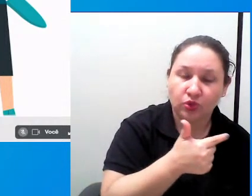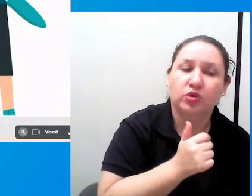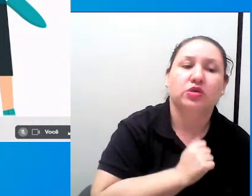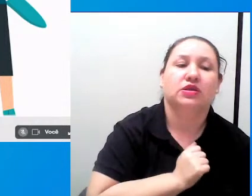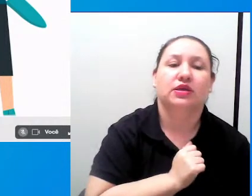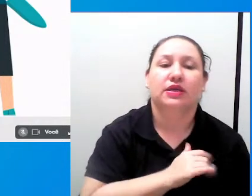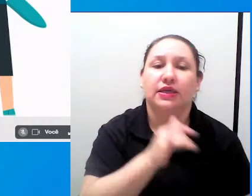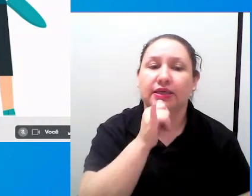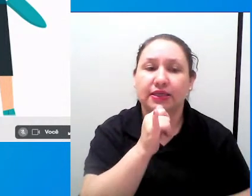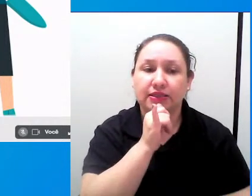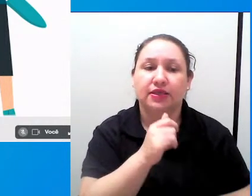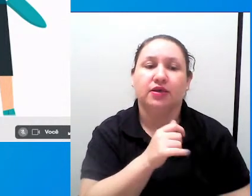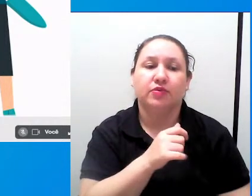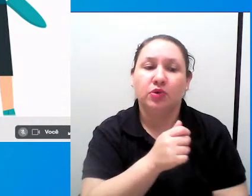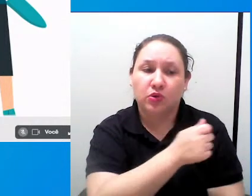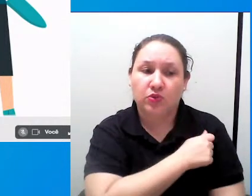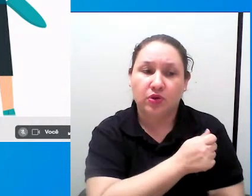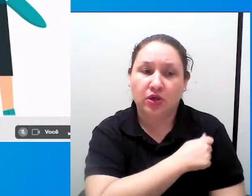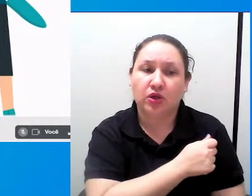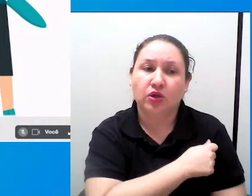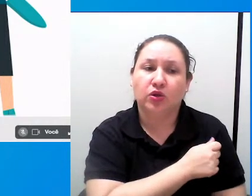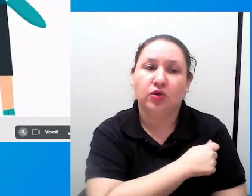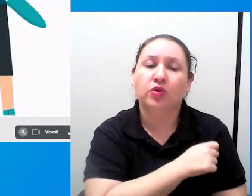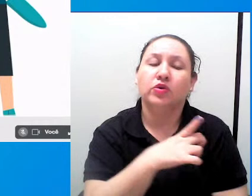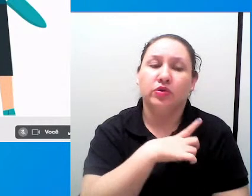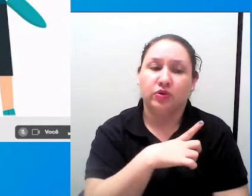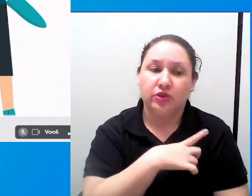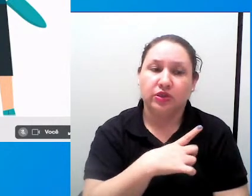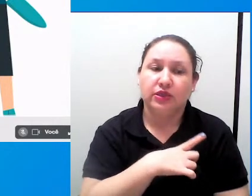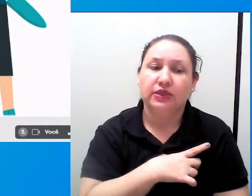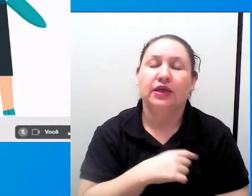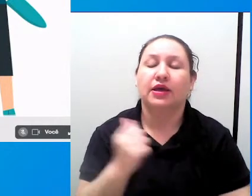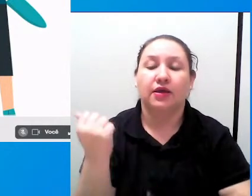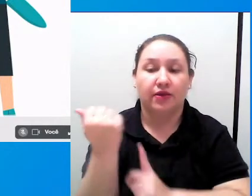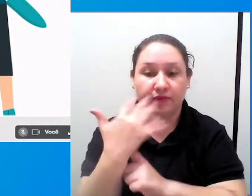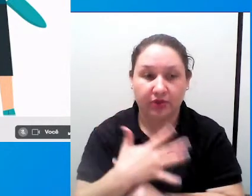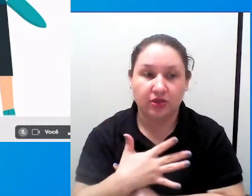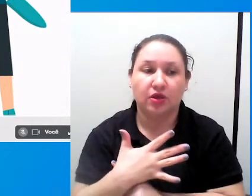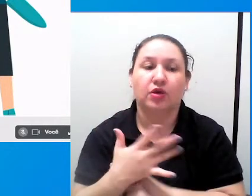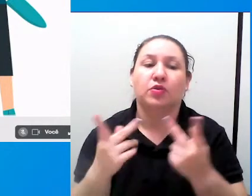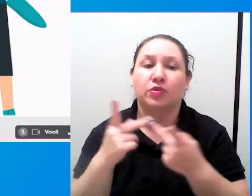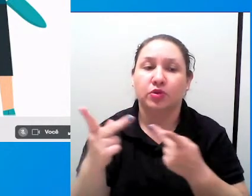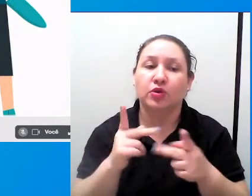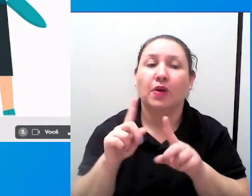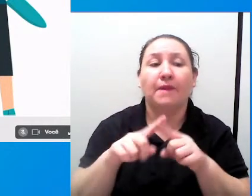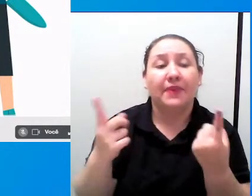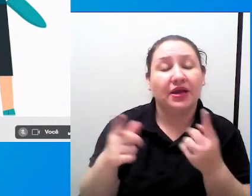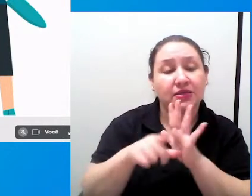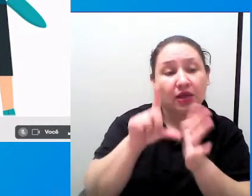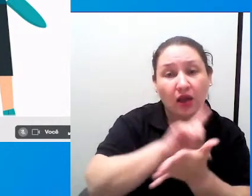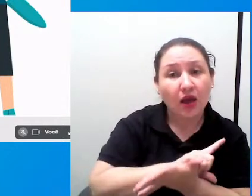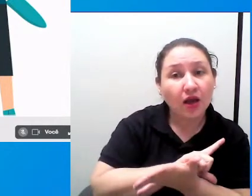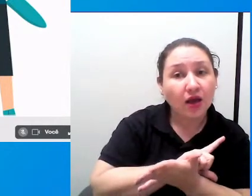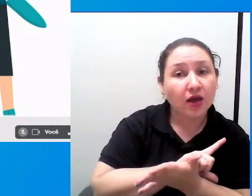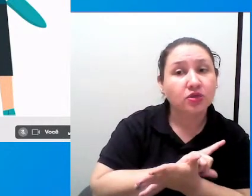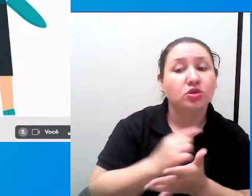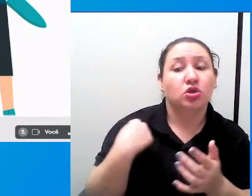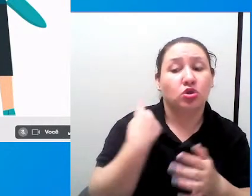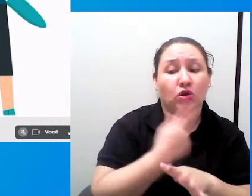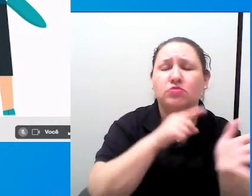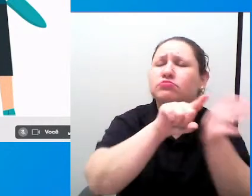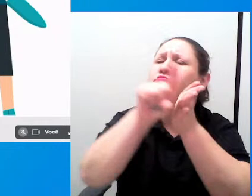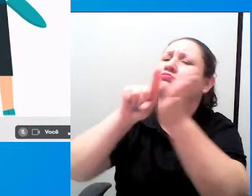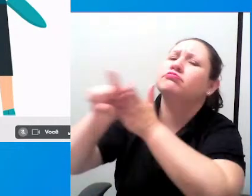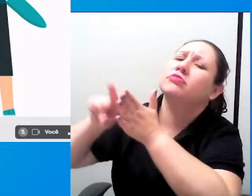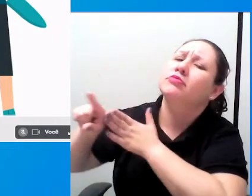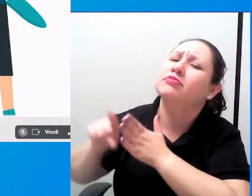vai supor que ele vai ter que participar também da 2. Só um detalhe que a gente passa um forms antes perguntando quais as